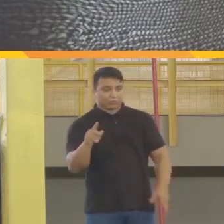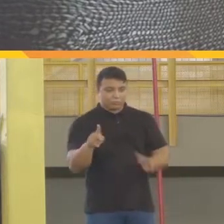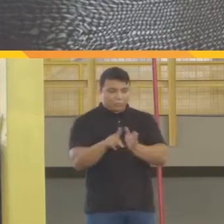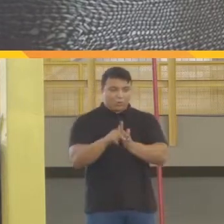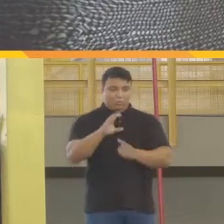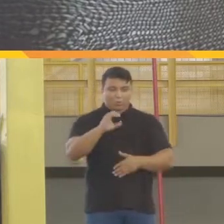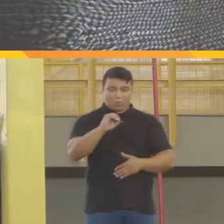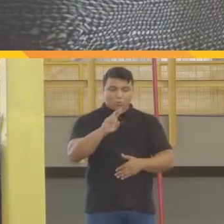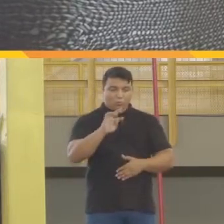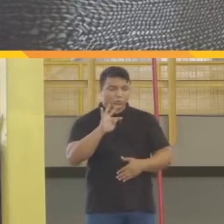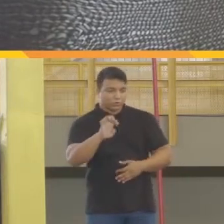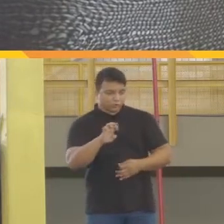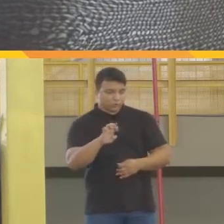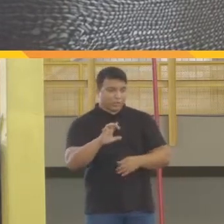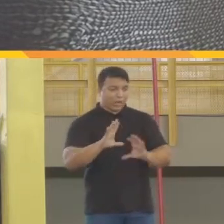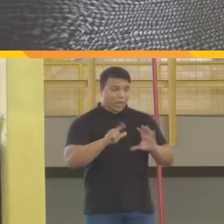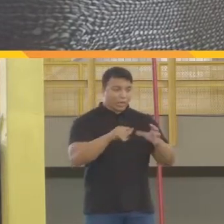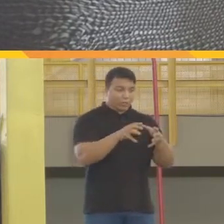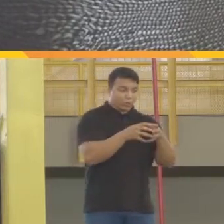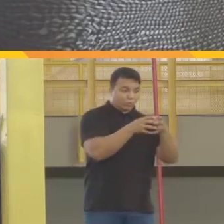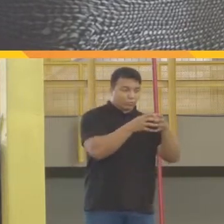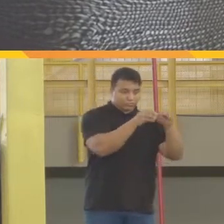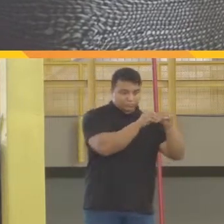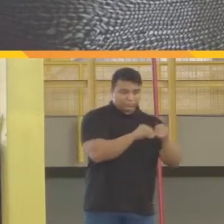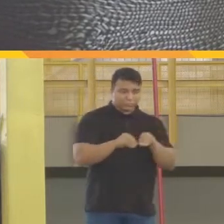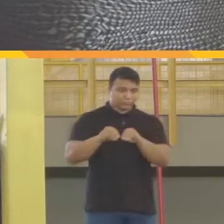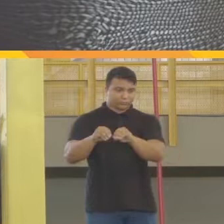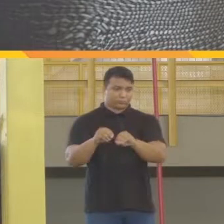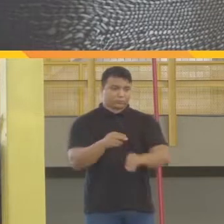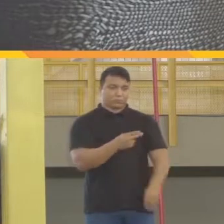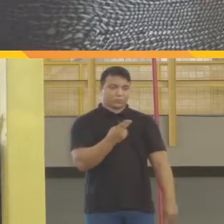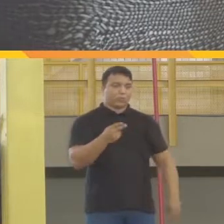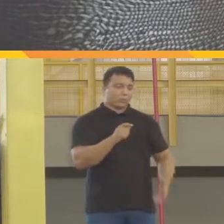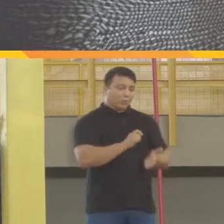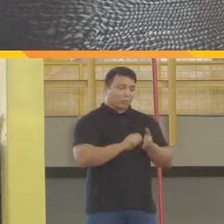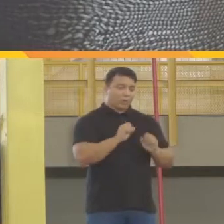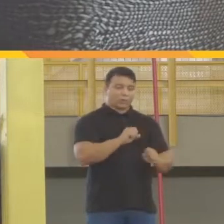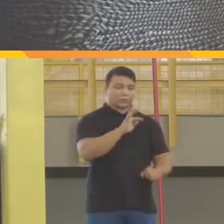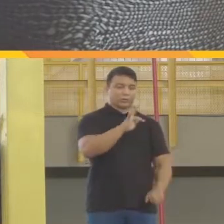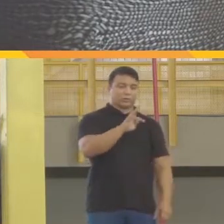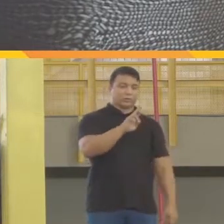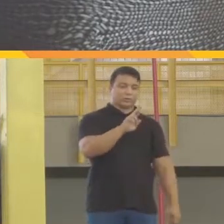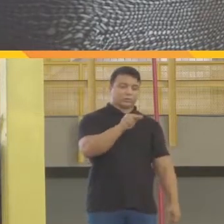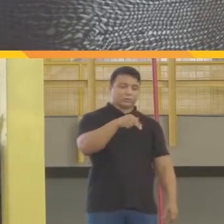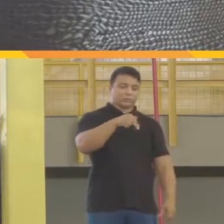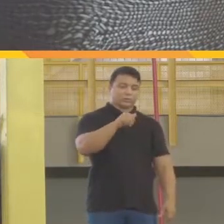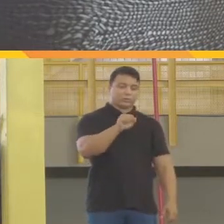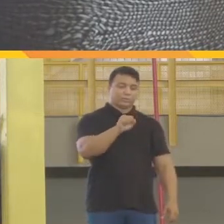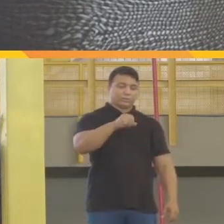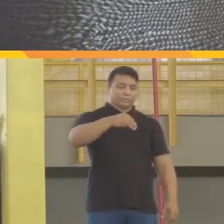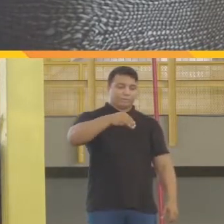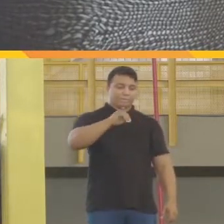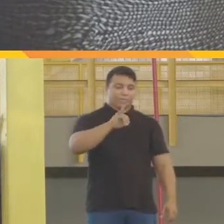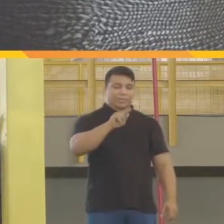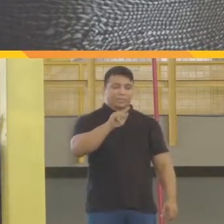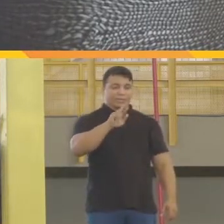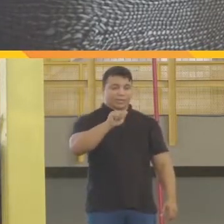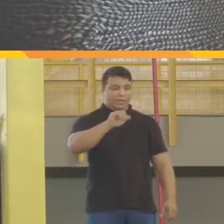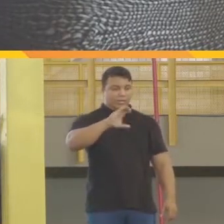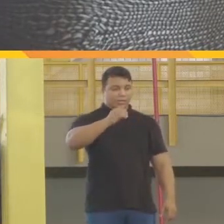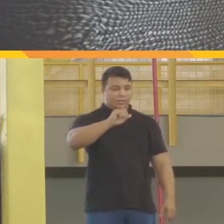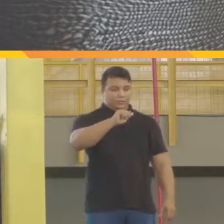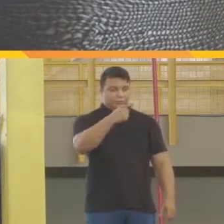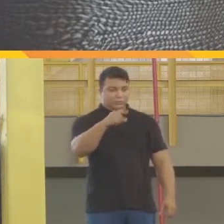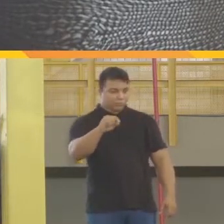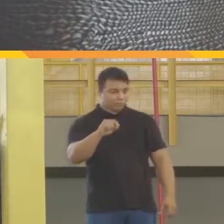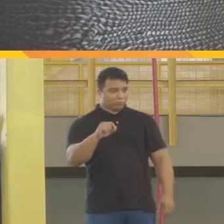é muito importante. Transmigração da corte é uma expressão que muitas vezes os livros de história